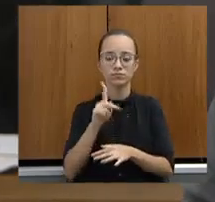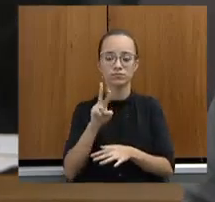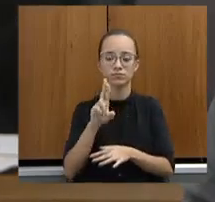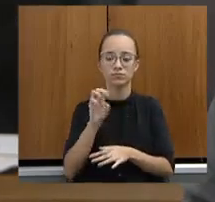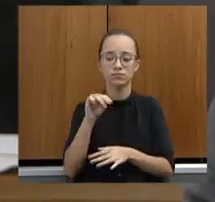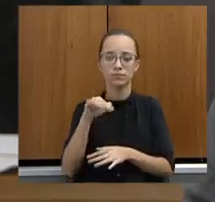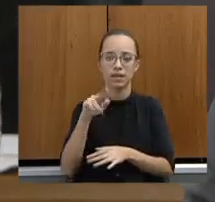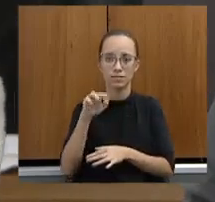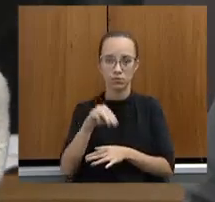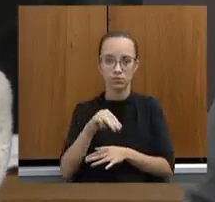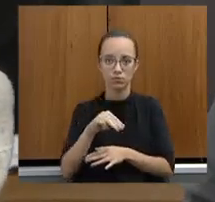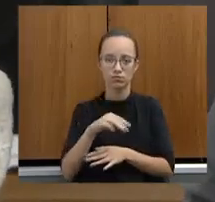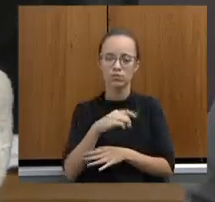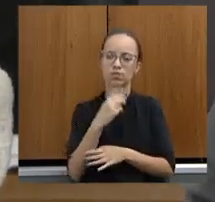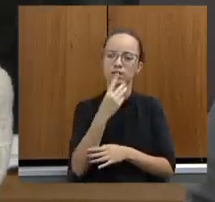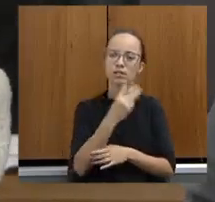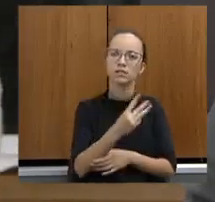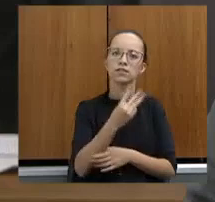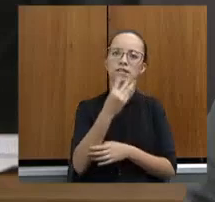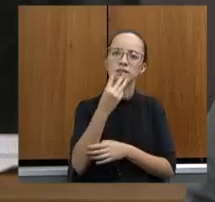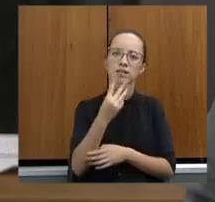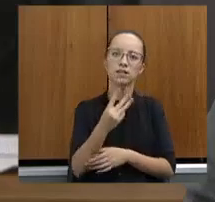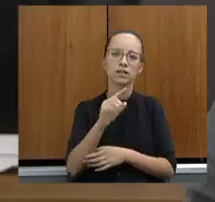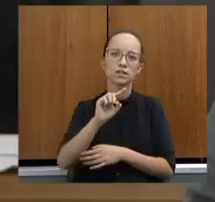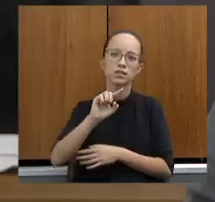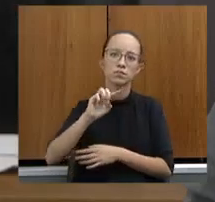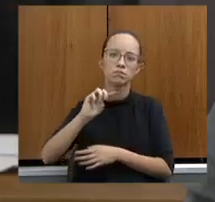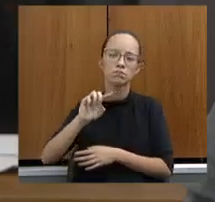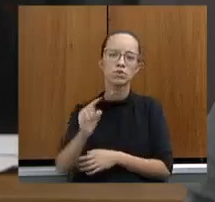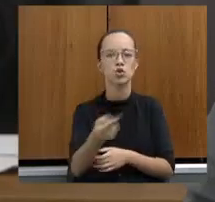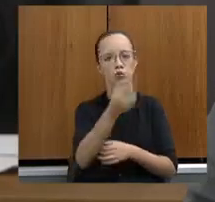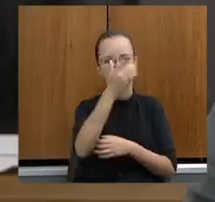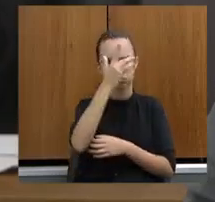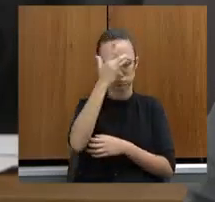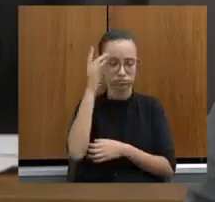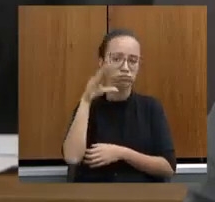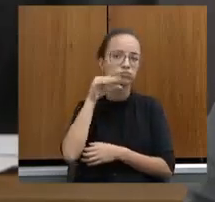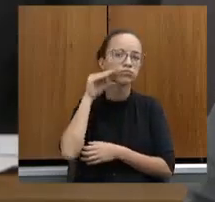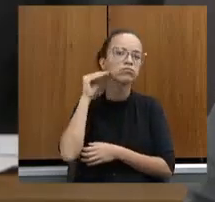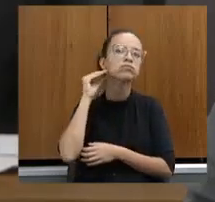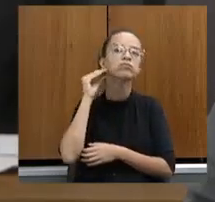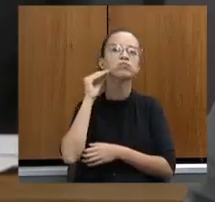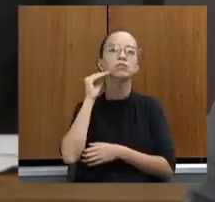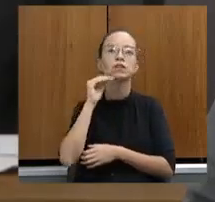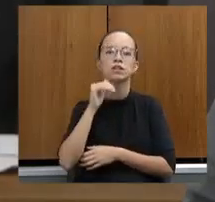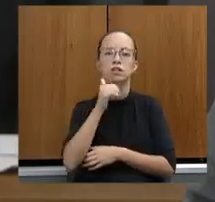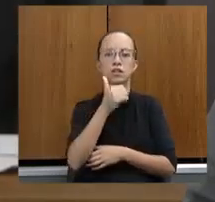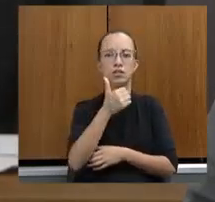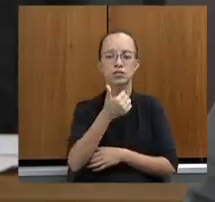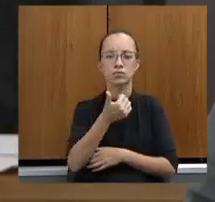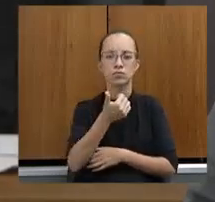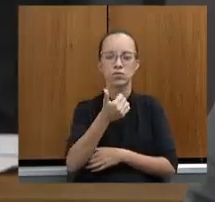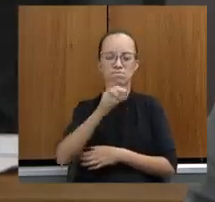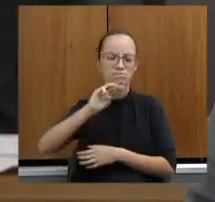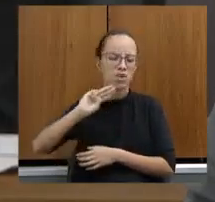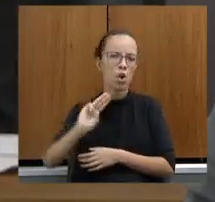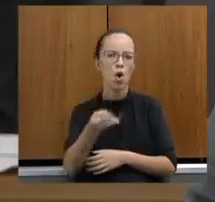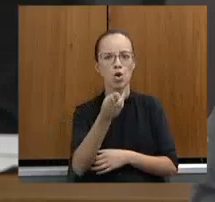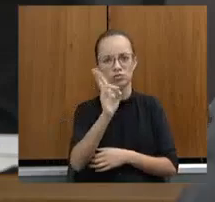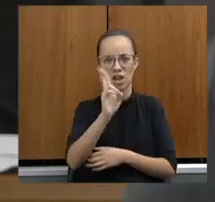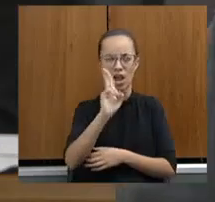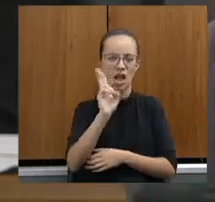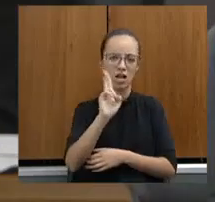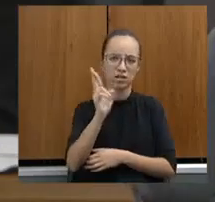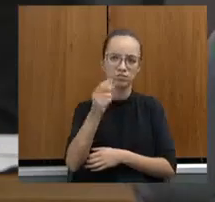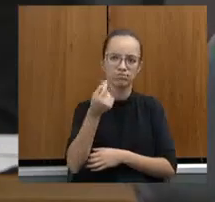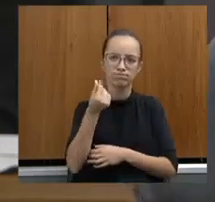a quitação de férias Premium de 33 1956 servidores foram 98 milhões de reais que